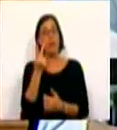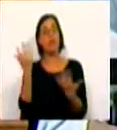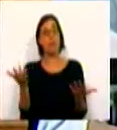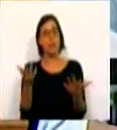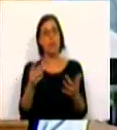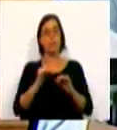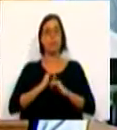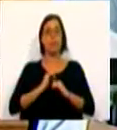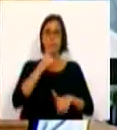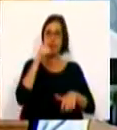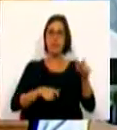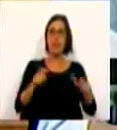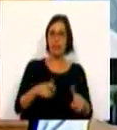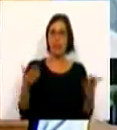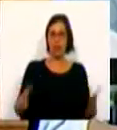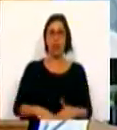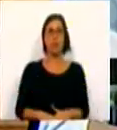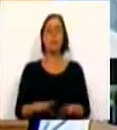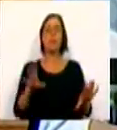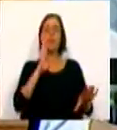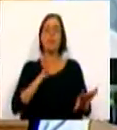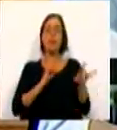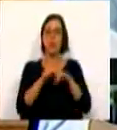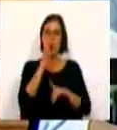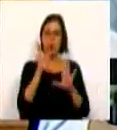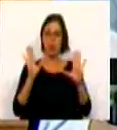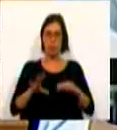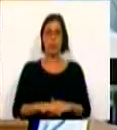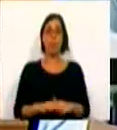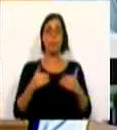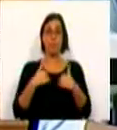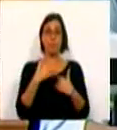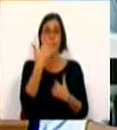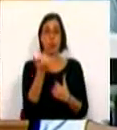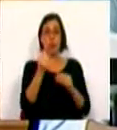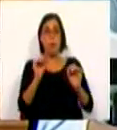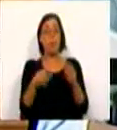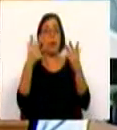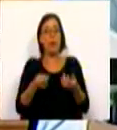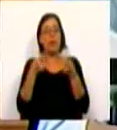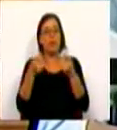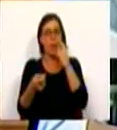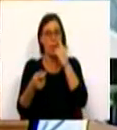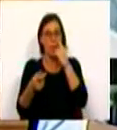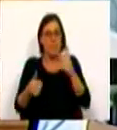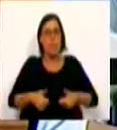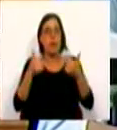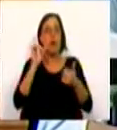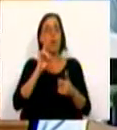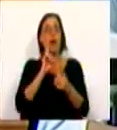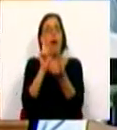dos nossos cidadãos. Senhoras e senhores deputados, a nossa segunda prioridade é investir e melhorar a qualidade